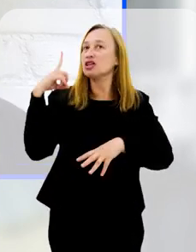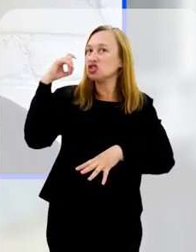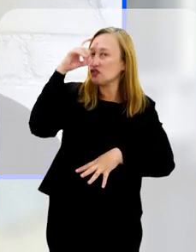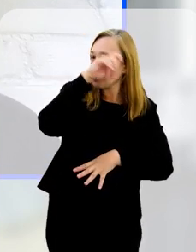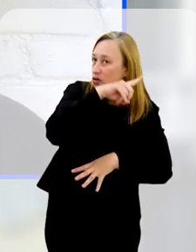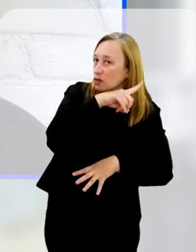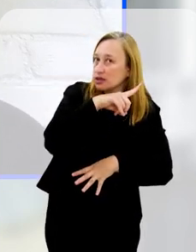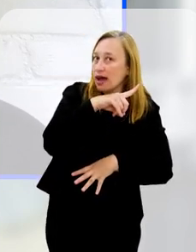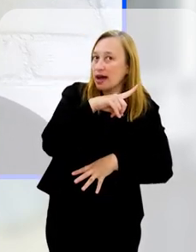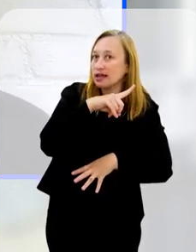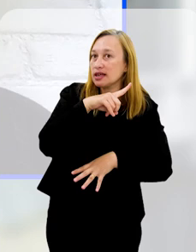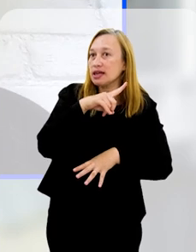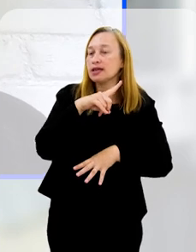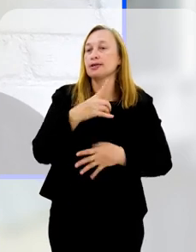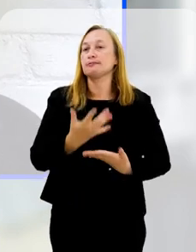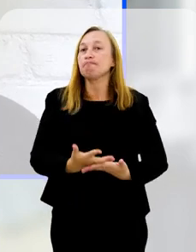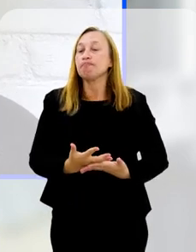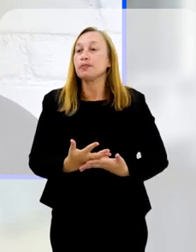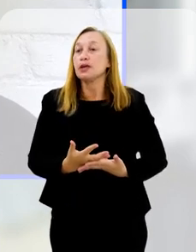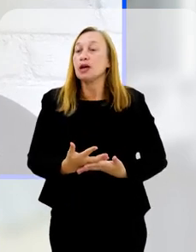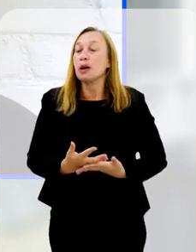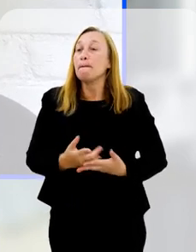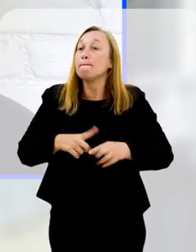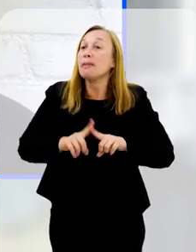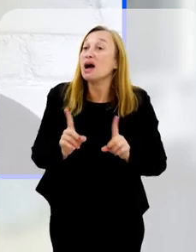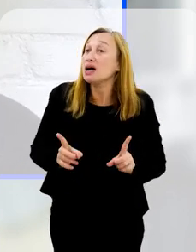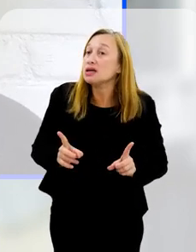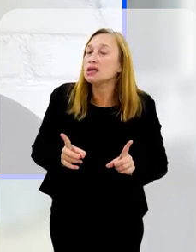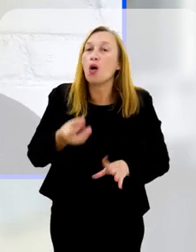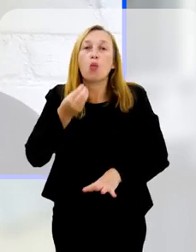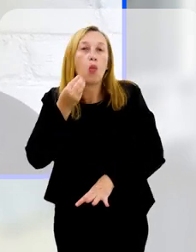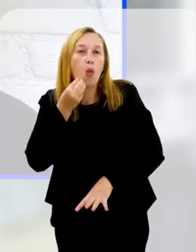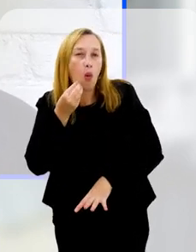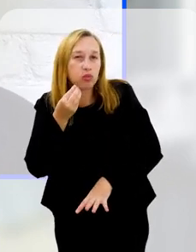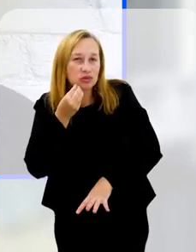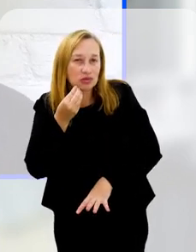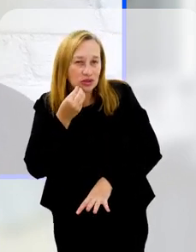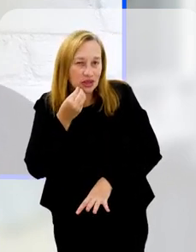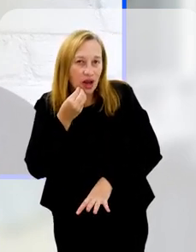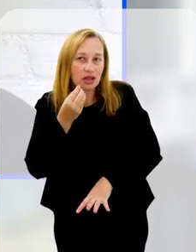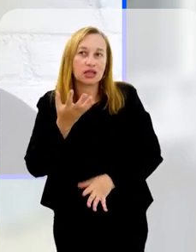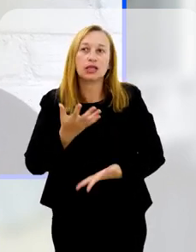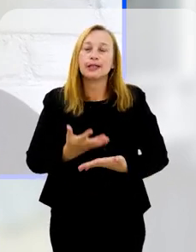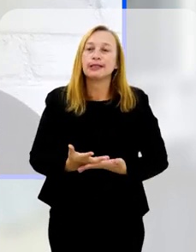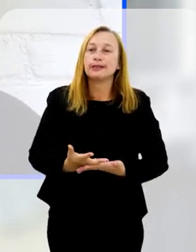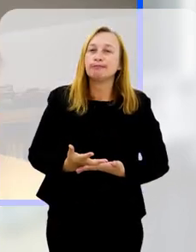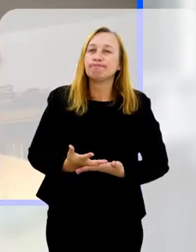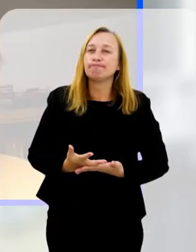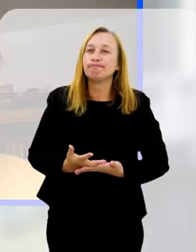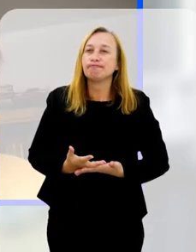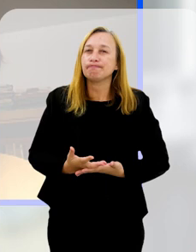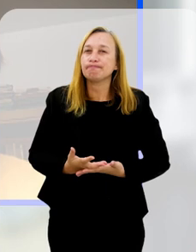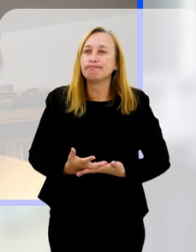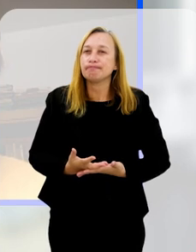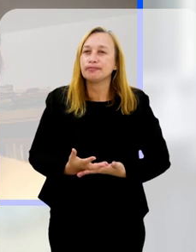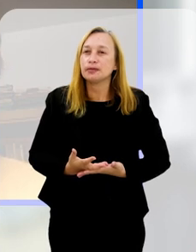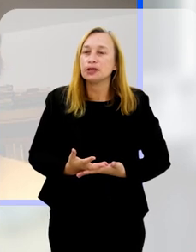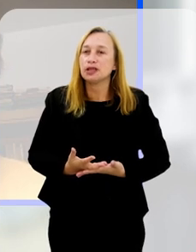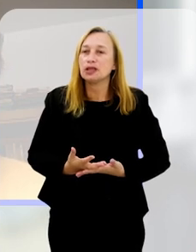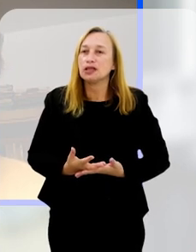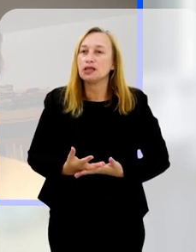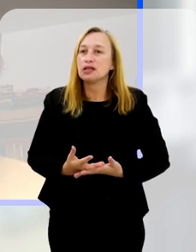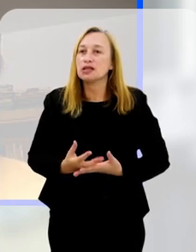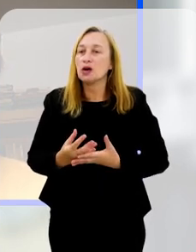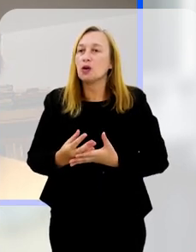as dificuldades, os obstáculos, mas as oportunidades que